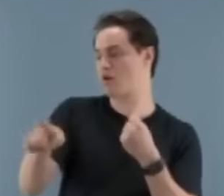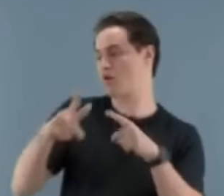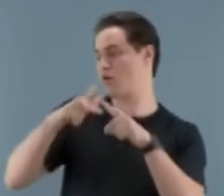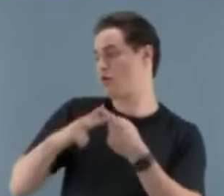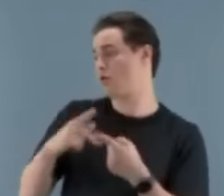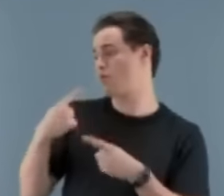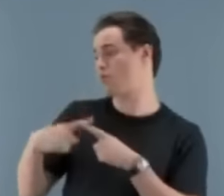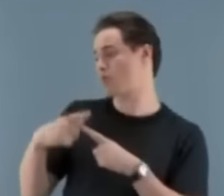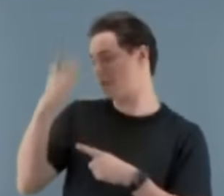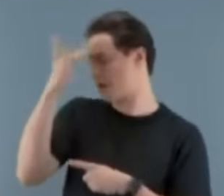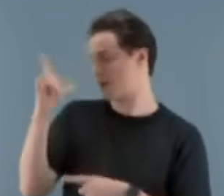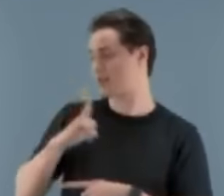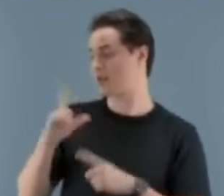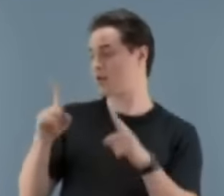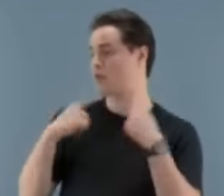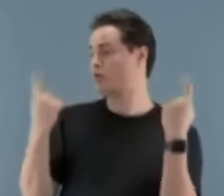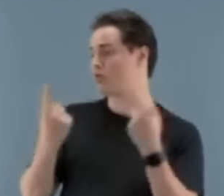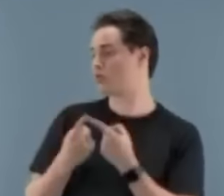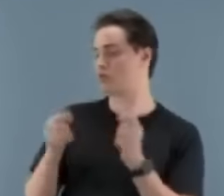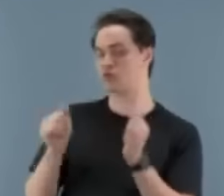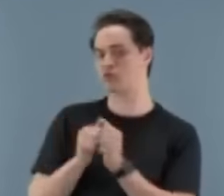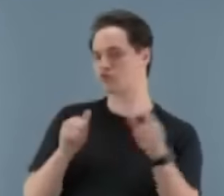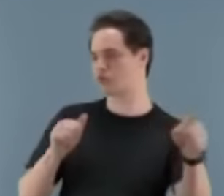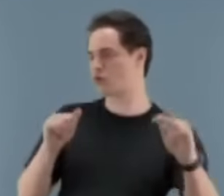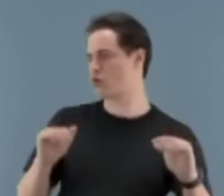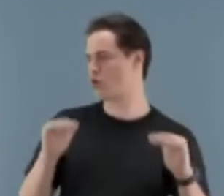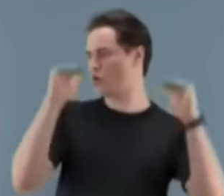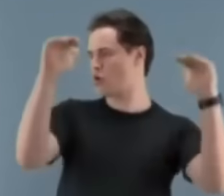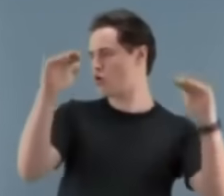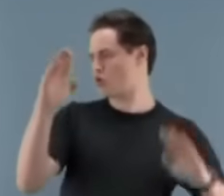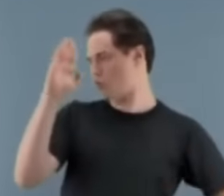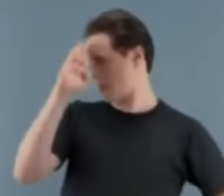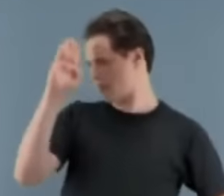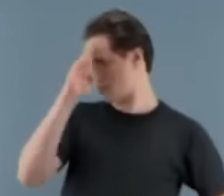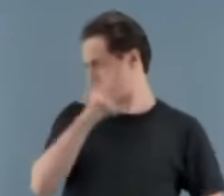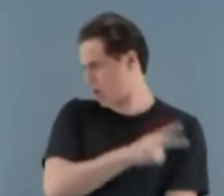eu tenho uma reunião com o comandante do Exército. Tava naquela fase de